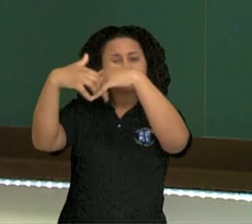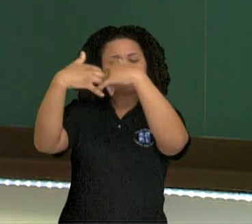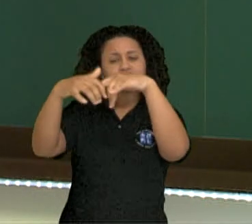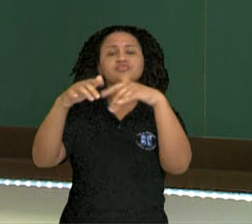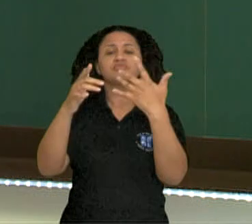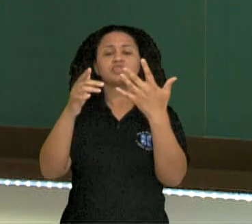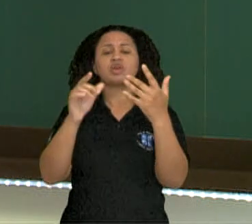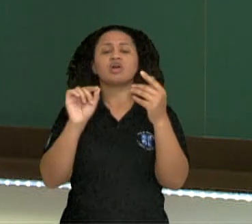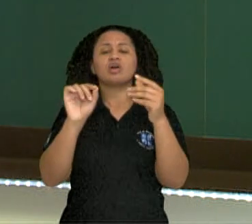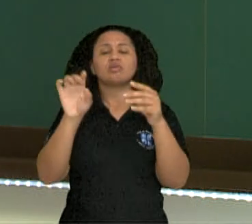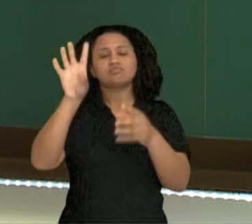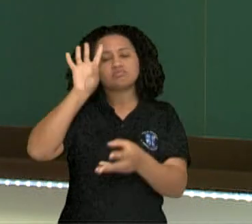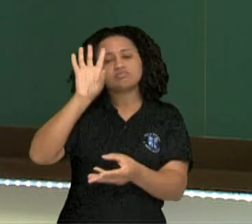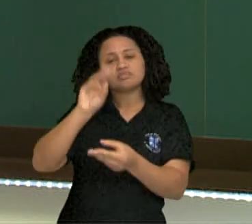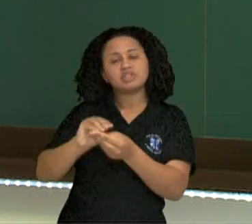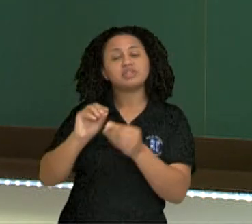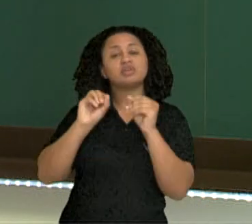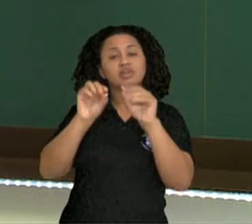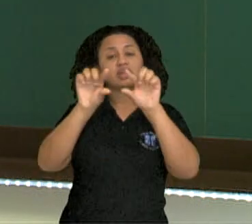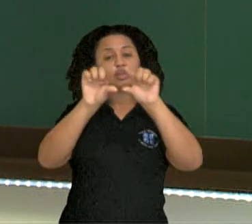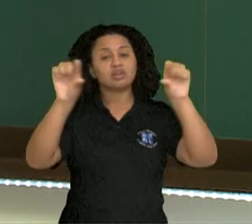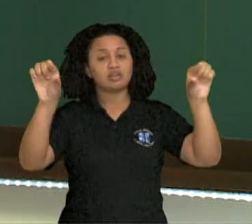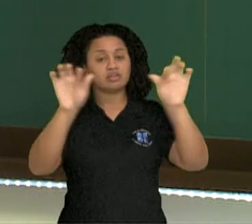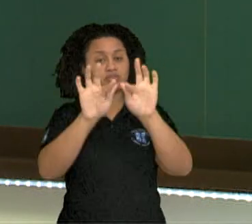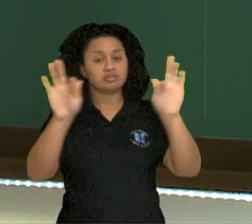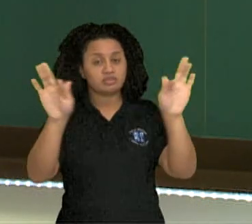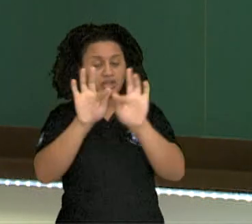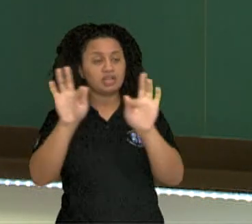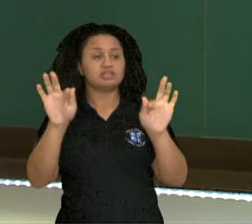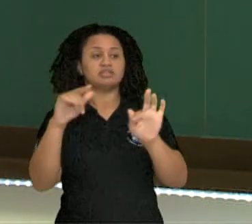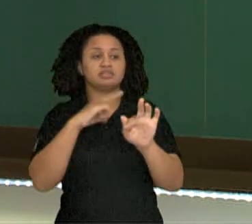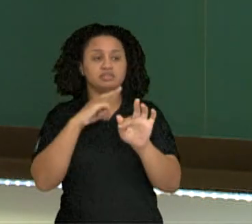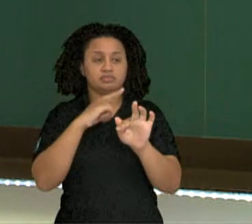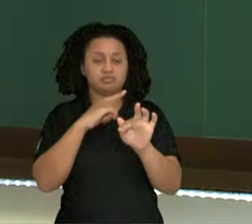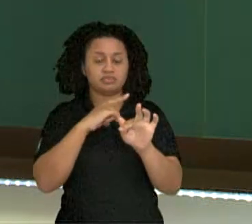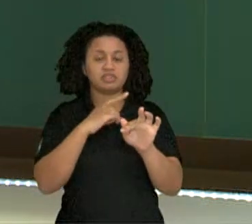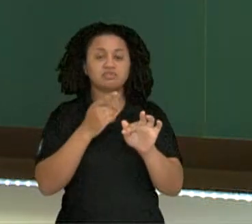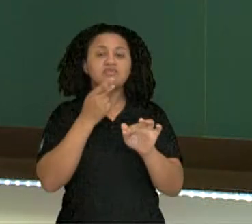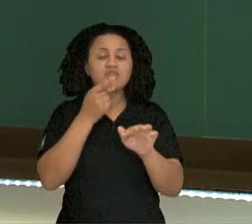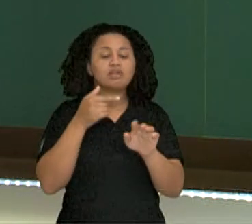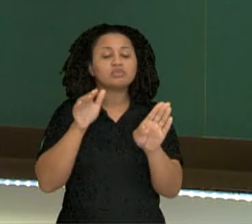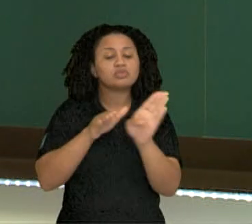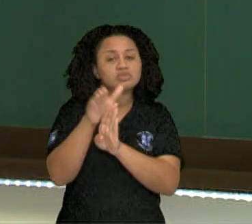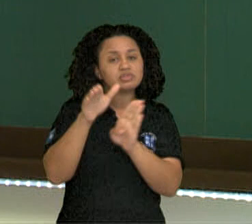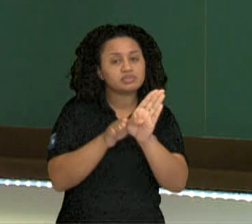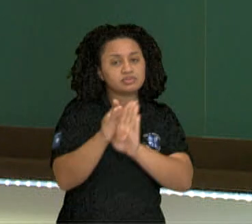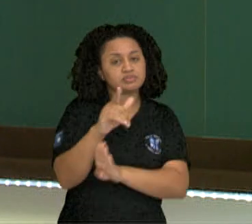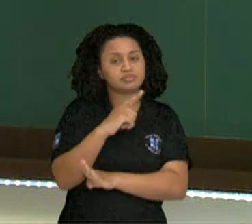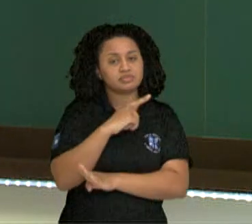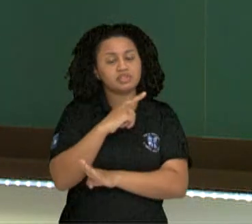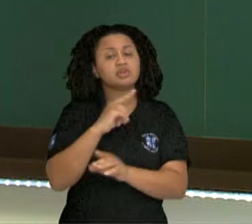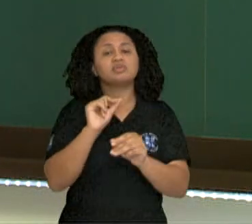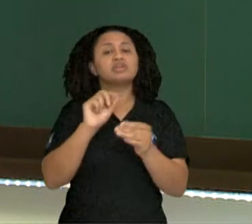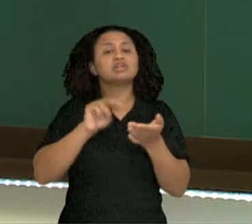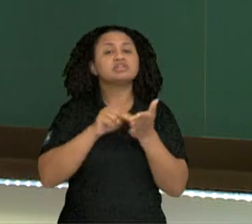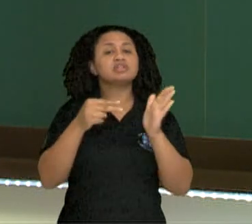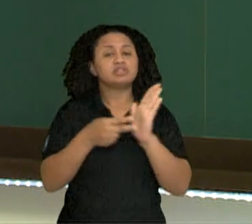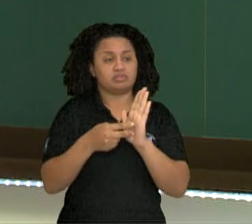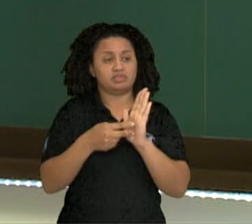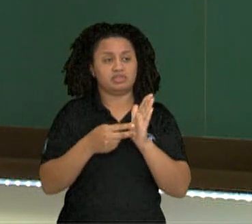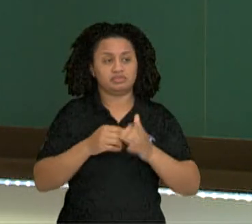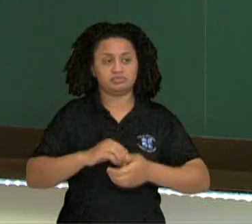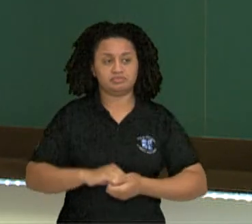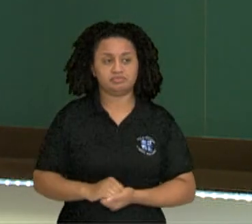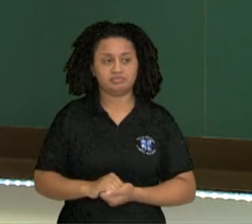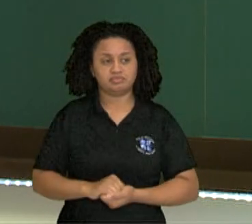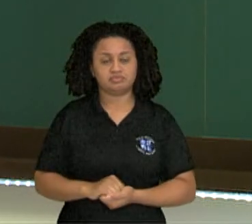pouquinho, interpretar essa frase, essa declaração que ele faz, esse conselho que ele dá. O que quer dizer isso? Não,